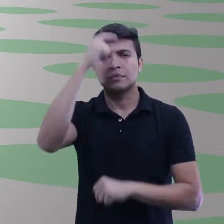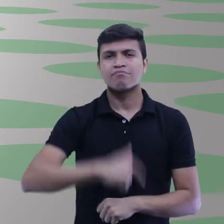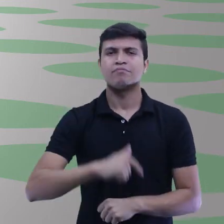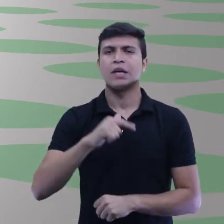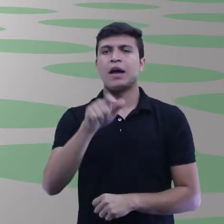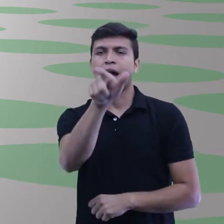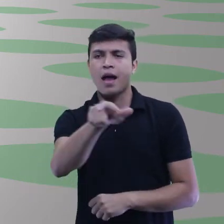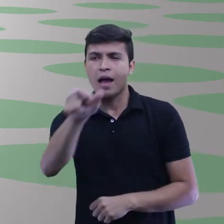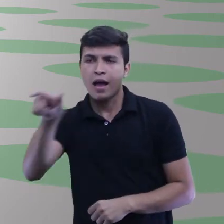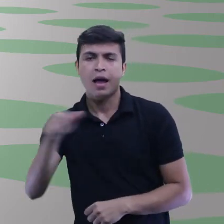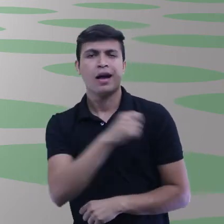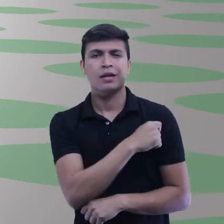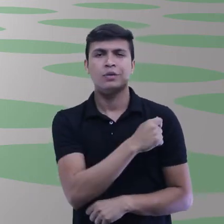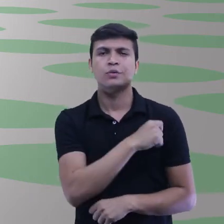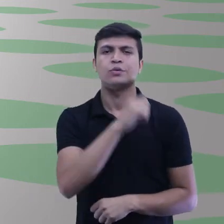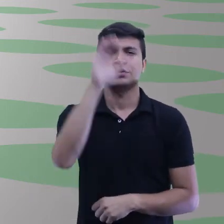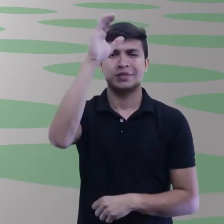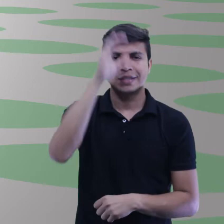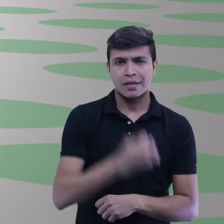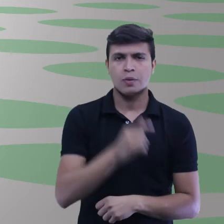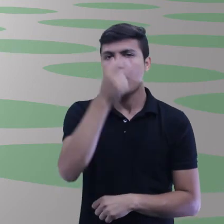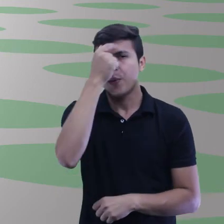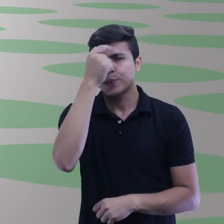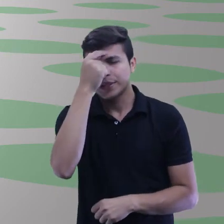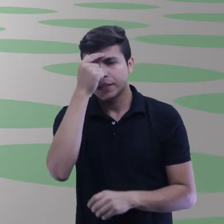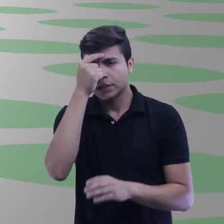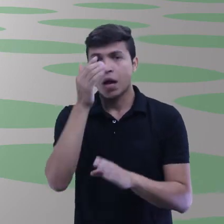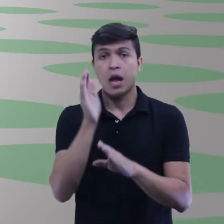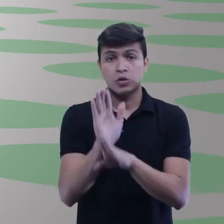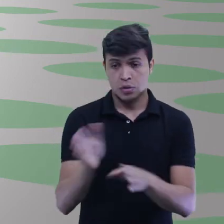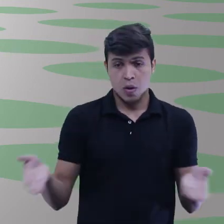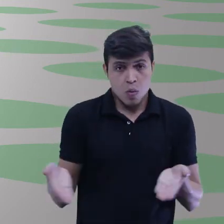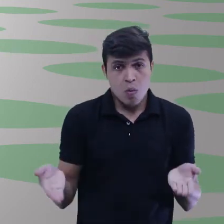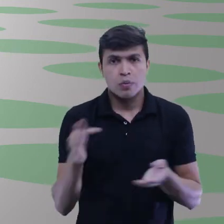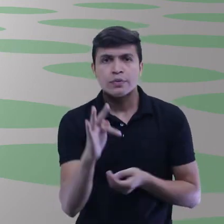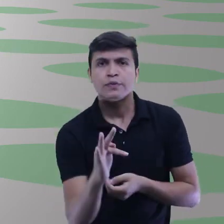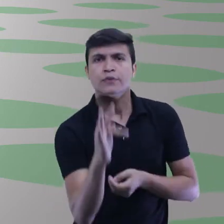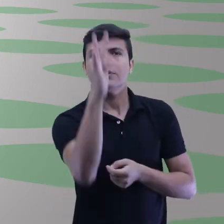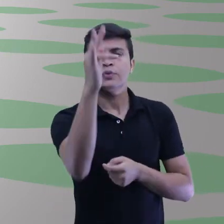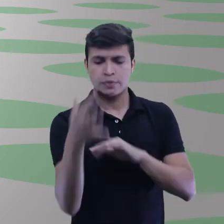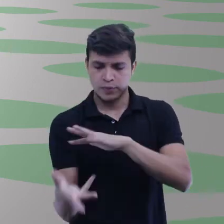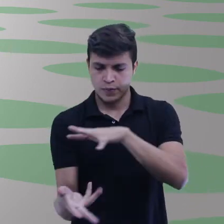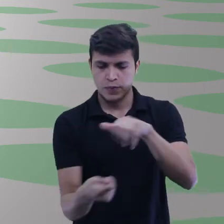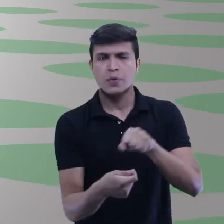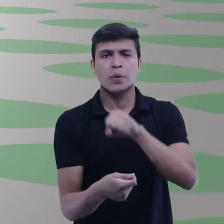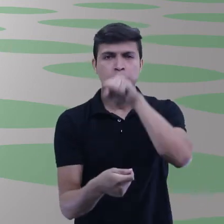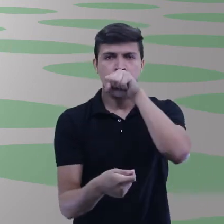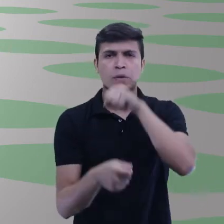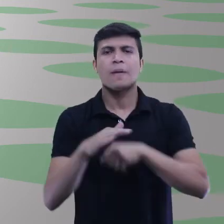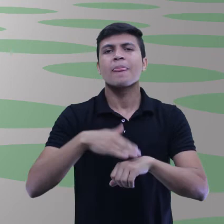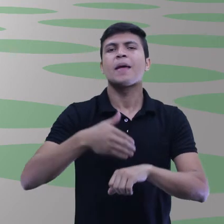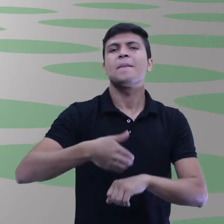cidadãos conscientes e capazes de atuar no presente e ajudar a construir o futuro dentro do conceito de